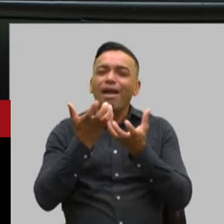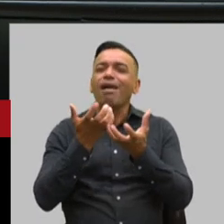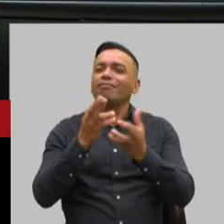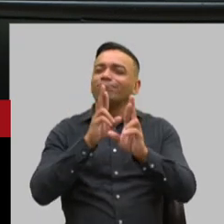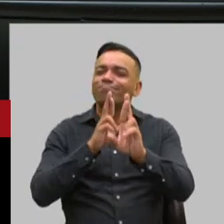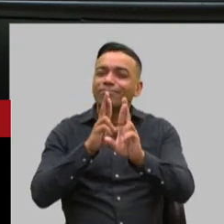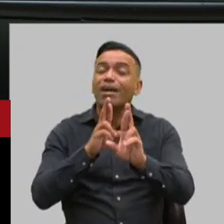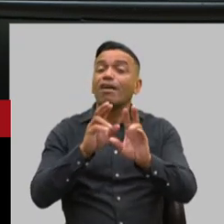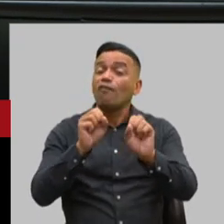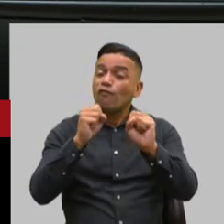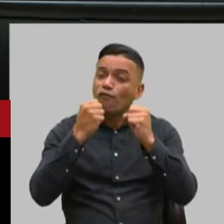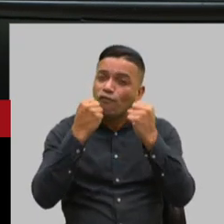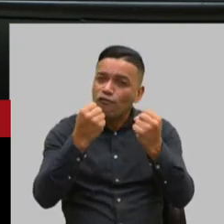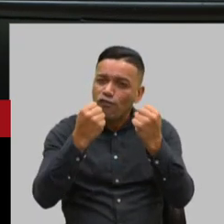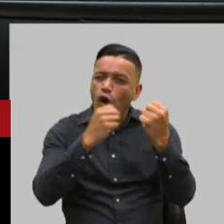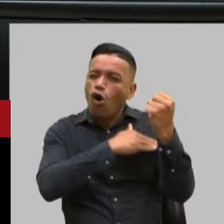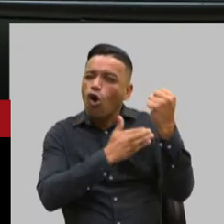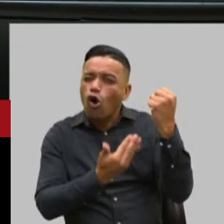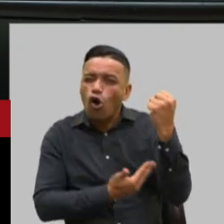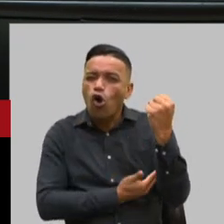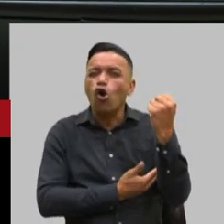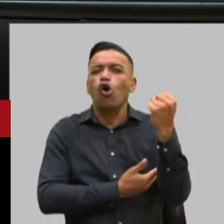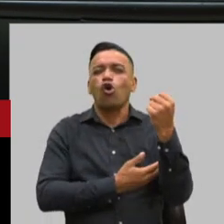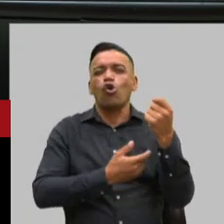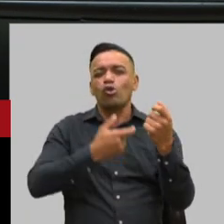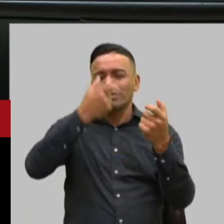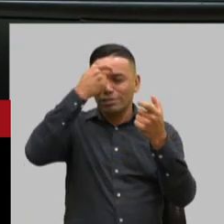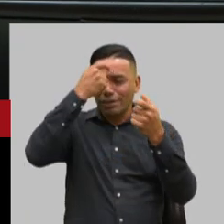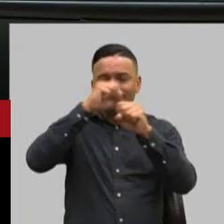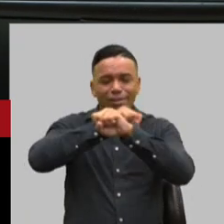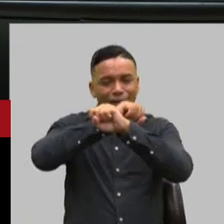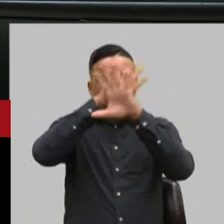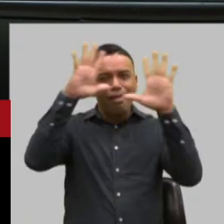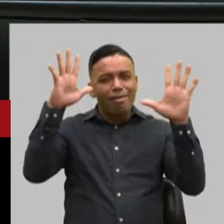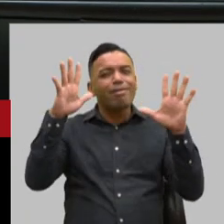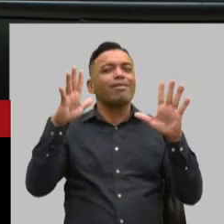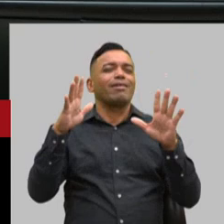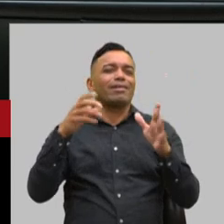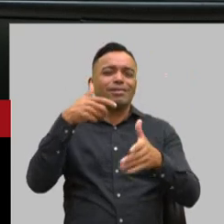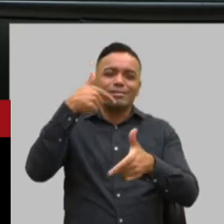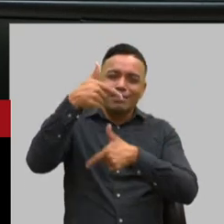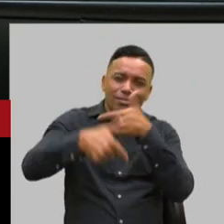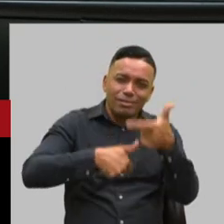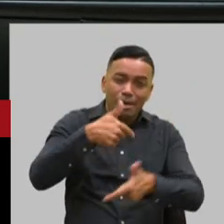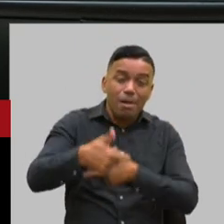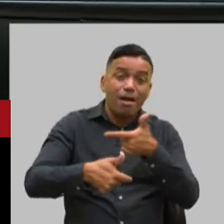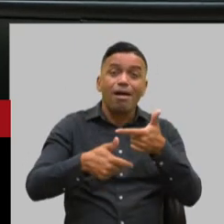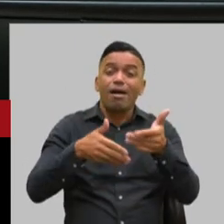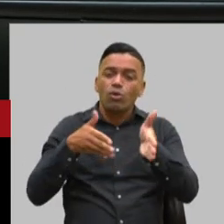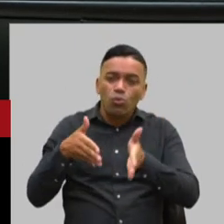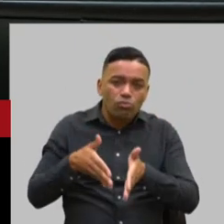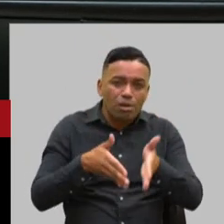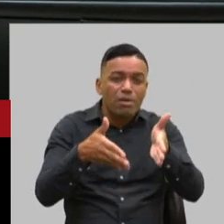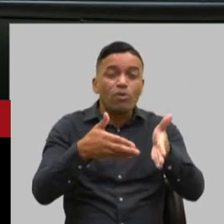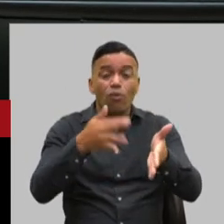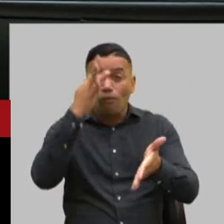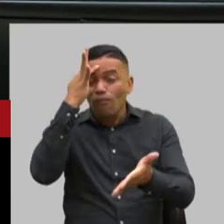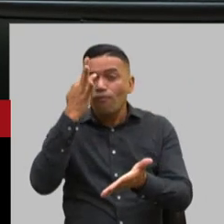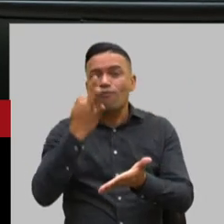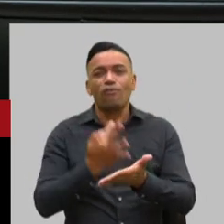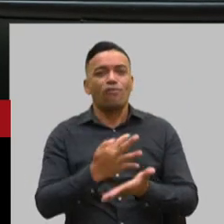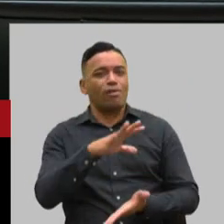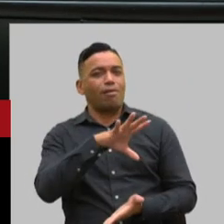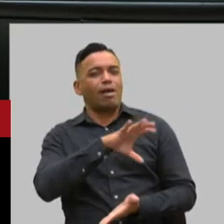no exercício da sua missão, onde quer que se encontre, pelos caminhos da fé, do amor e da